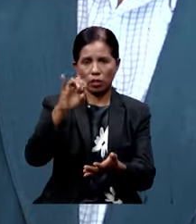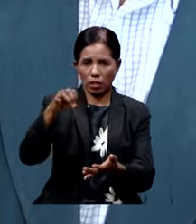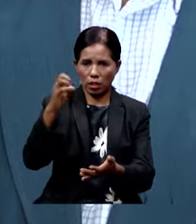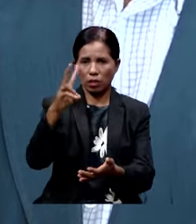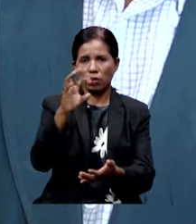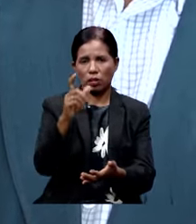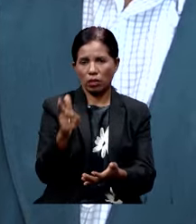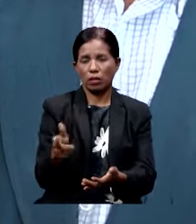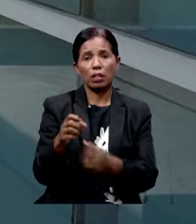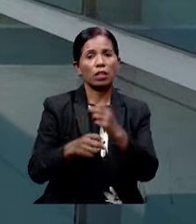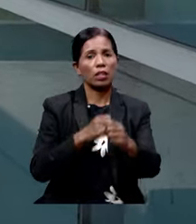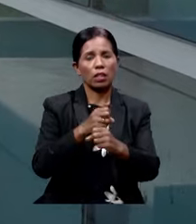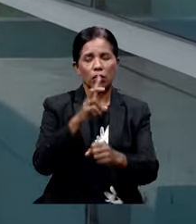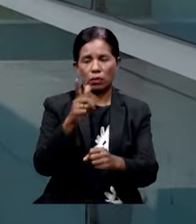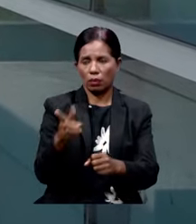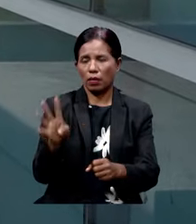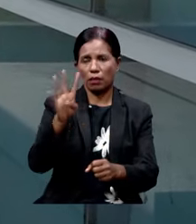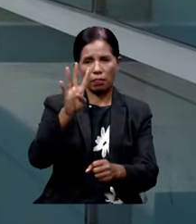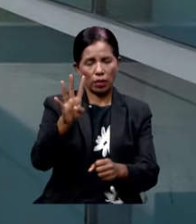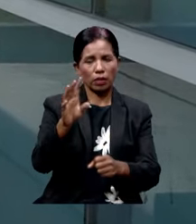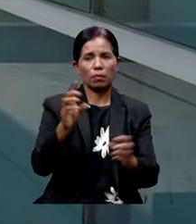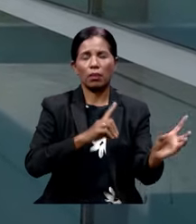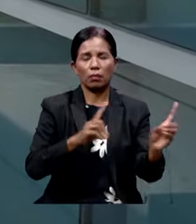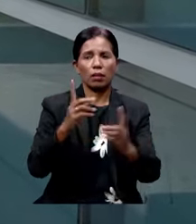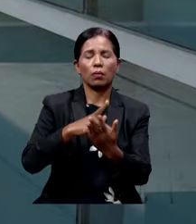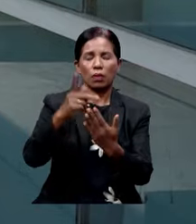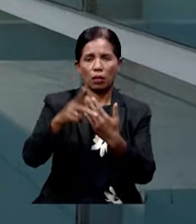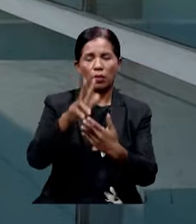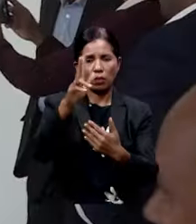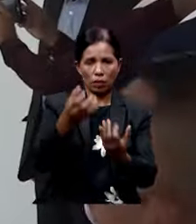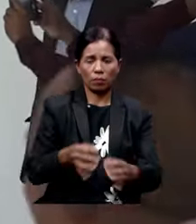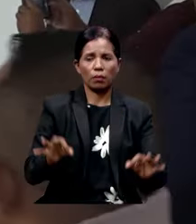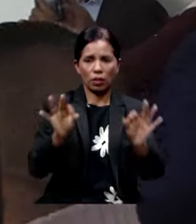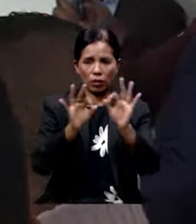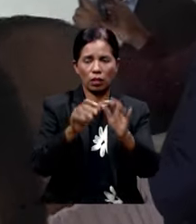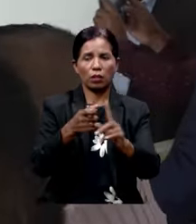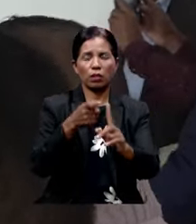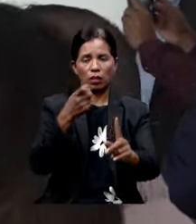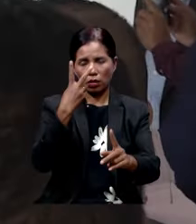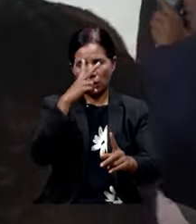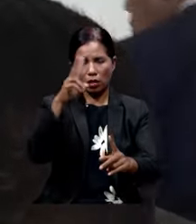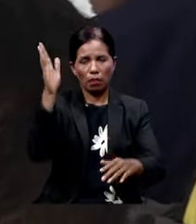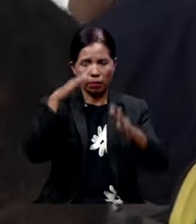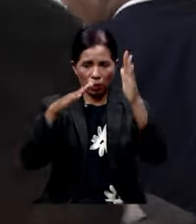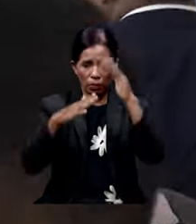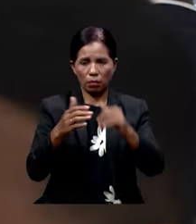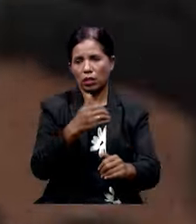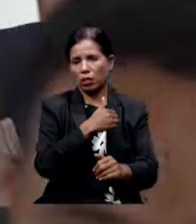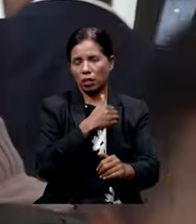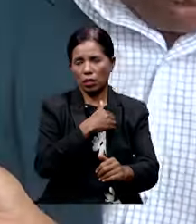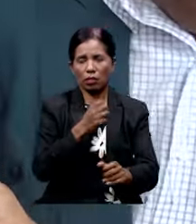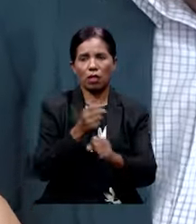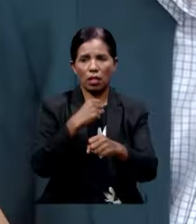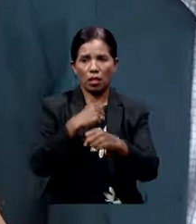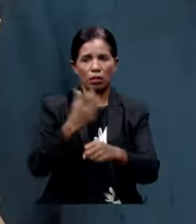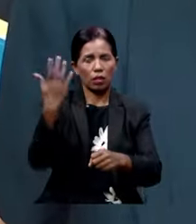Rihundrua Ronul Resinhat onde implementa programa tolo nebe considera prioridade no moçato resolve problema nebe cidadão que soluciona e